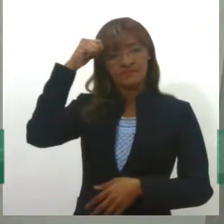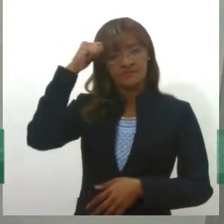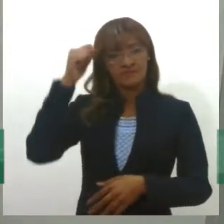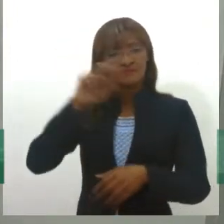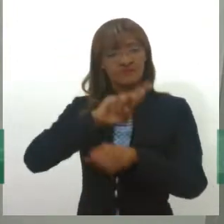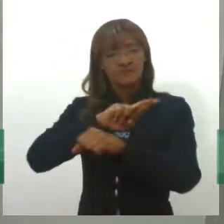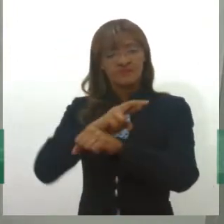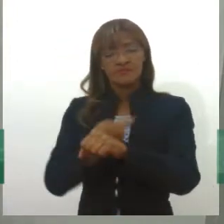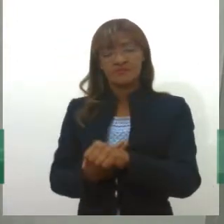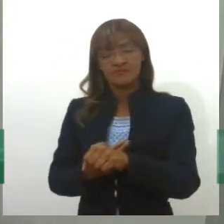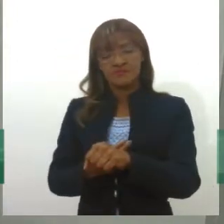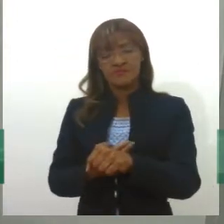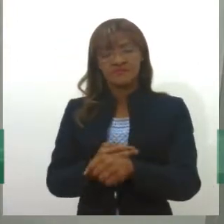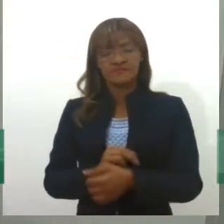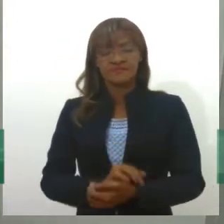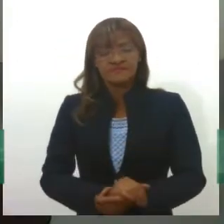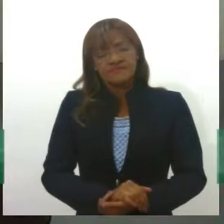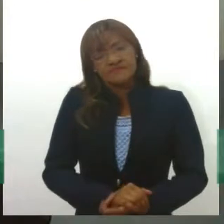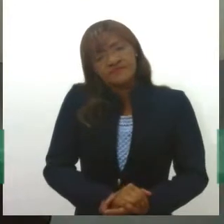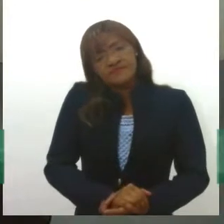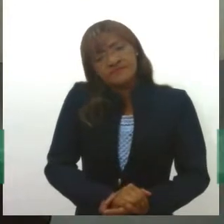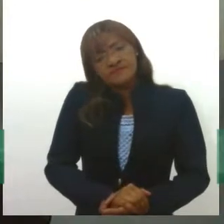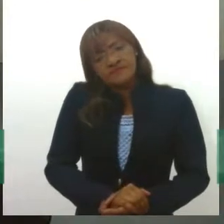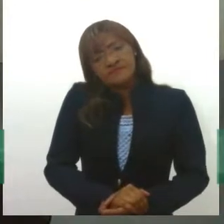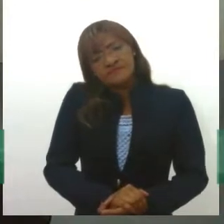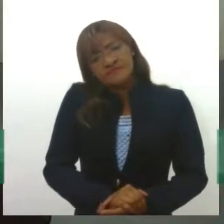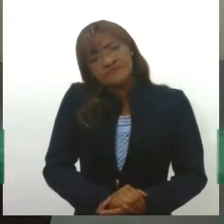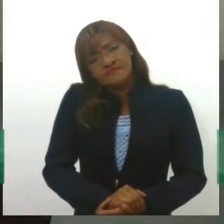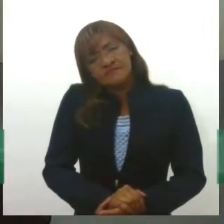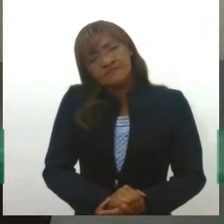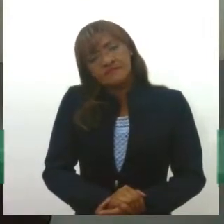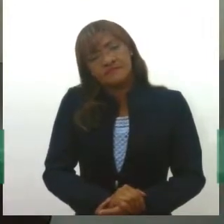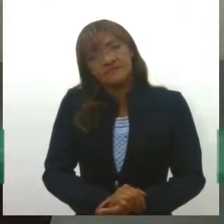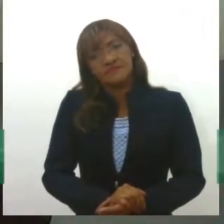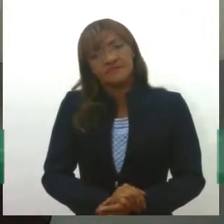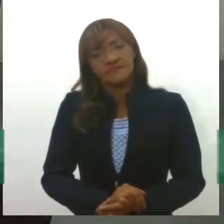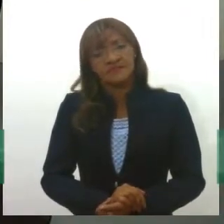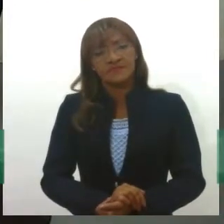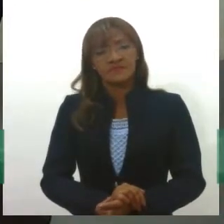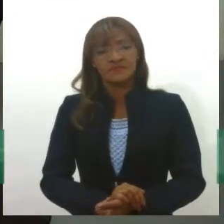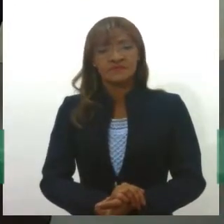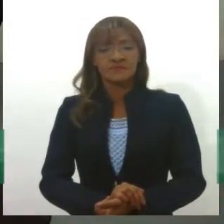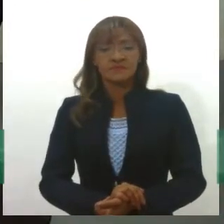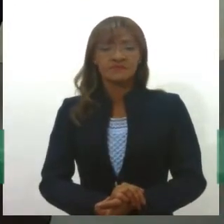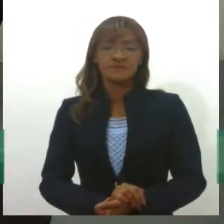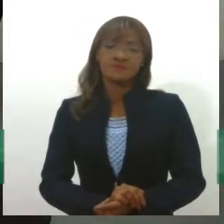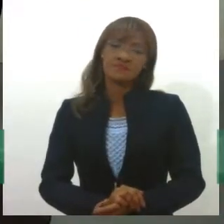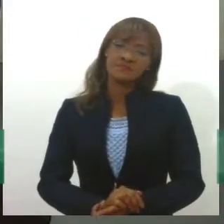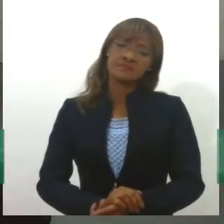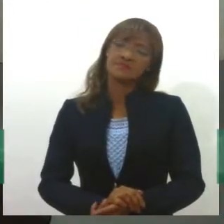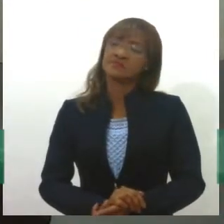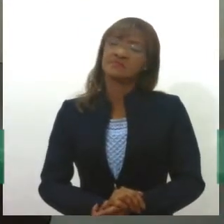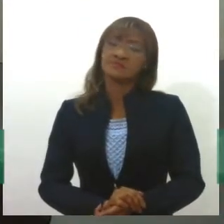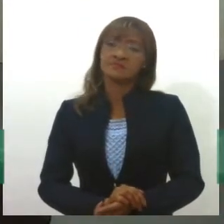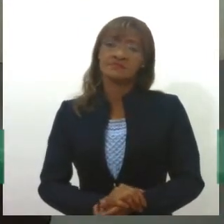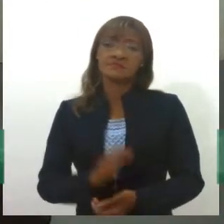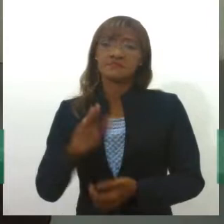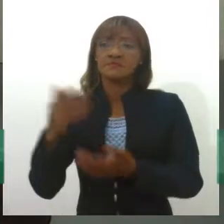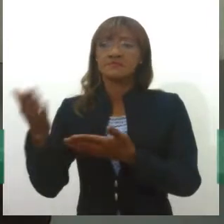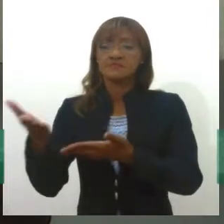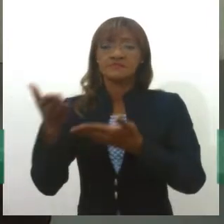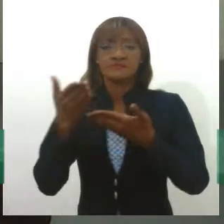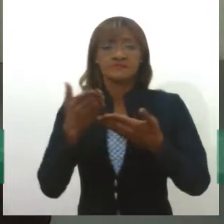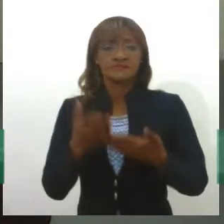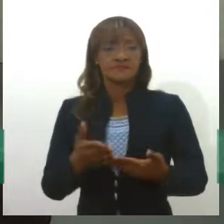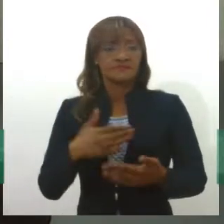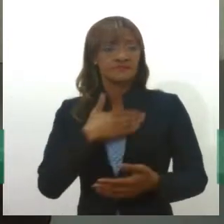quilombolas e LGBTs. Sejam muito bem-vindas ao programa Congresso em Pauta. uma satisfação recebê-las